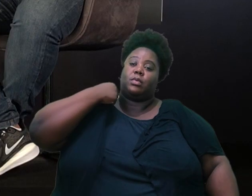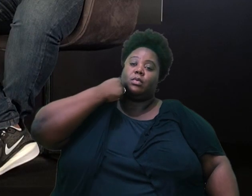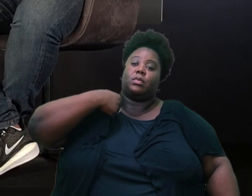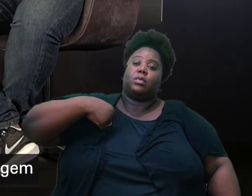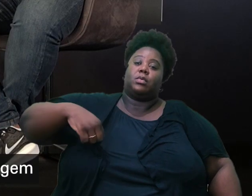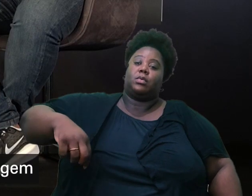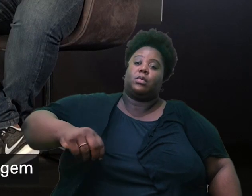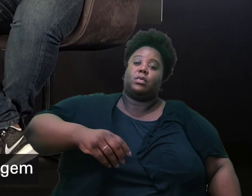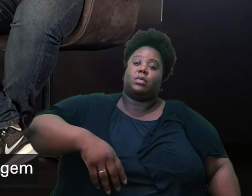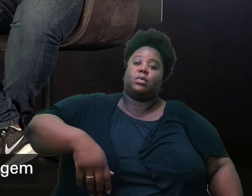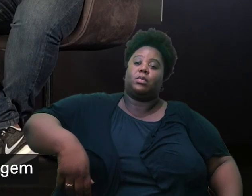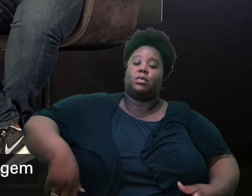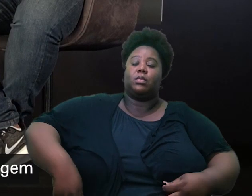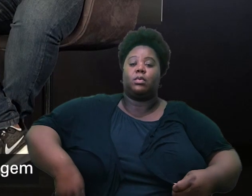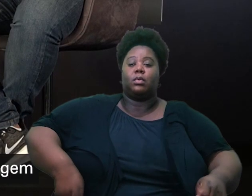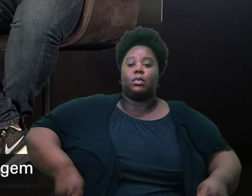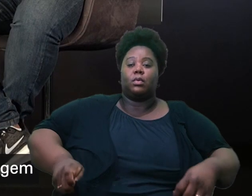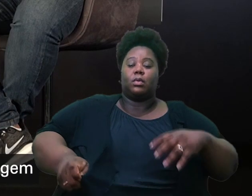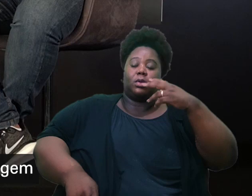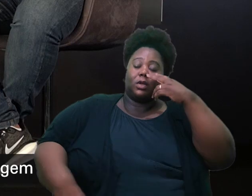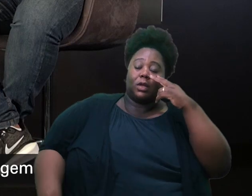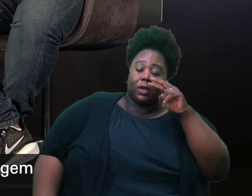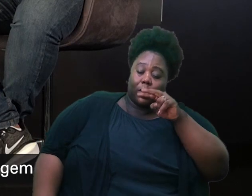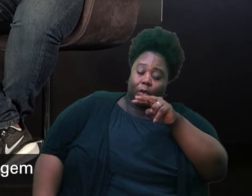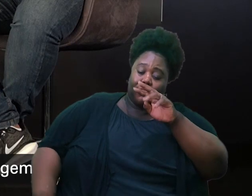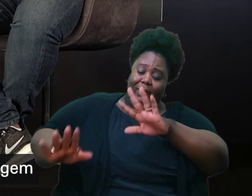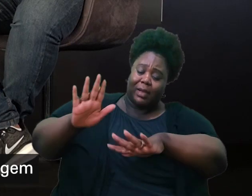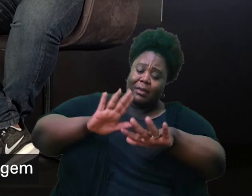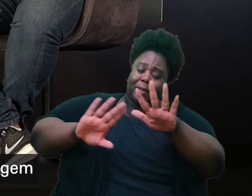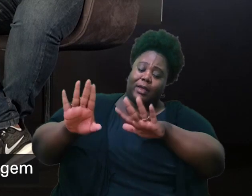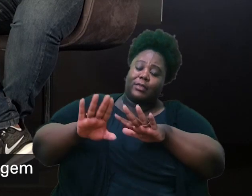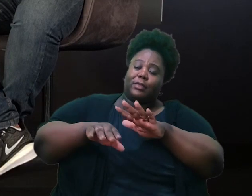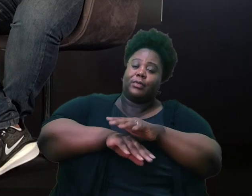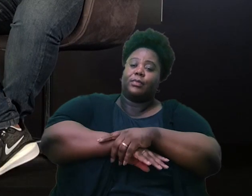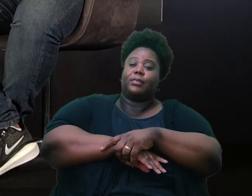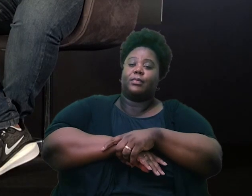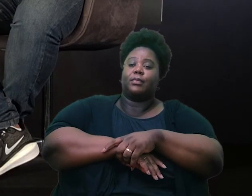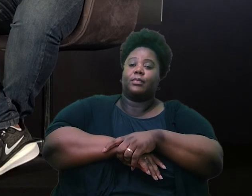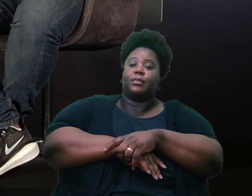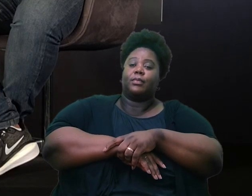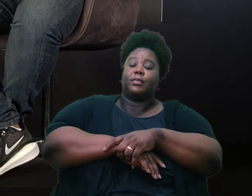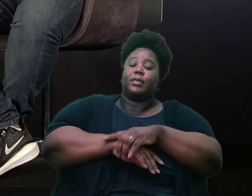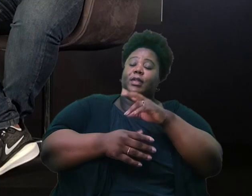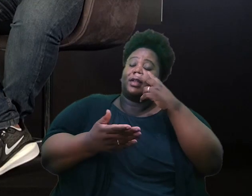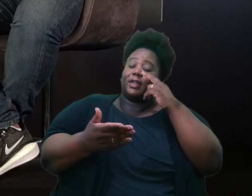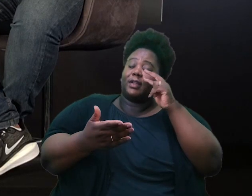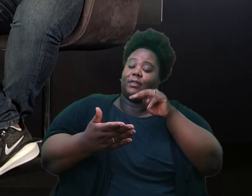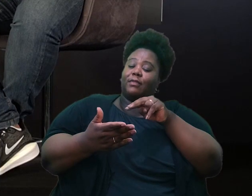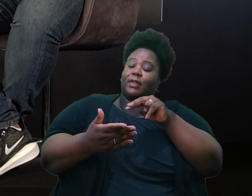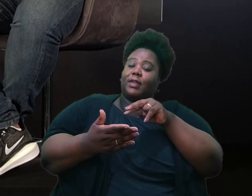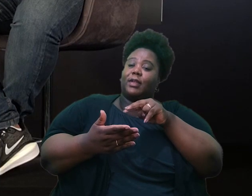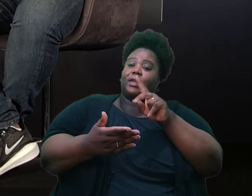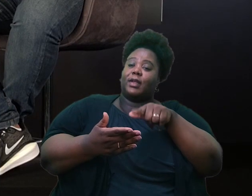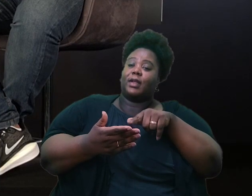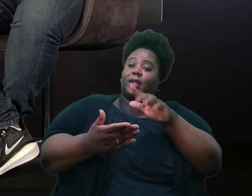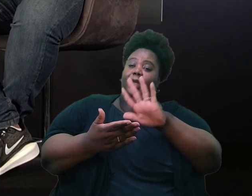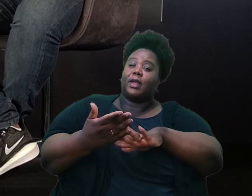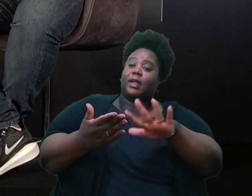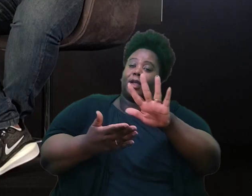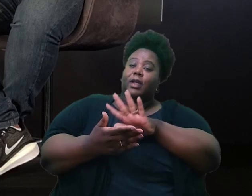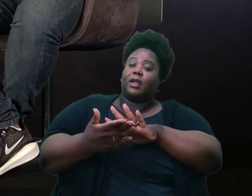Então era um horror que você olhava para aquela imagem e o que se via era uma